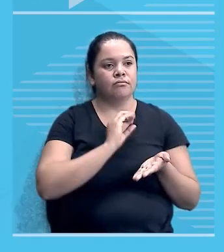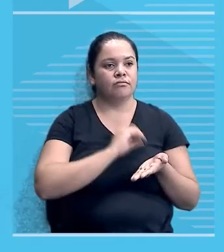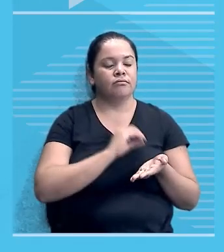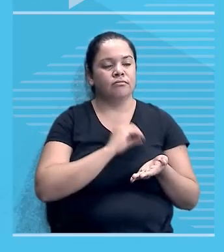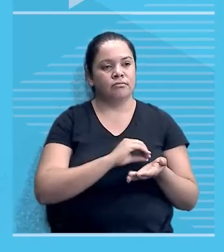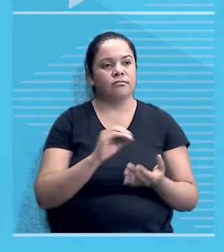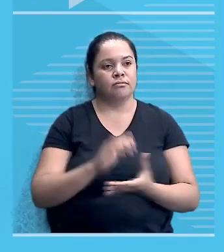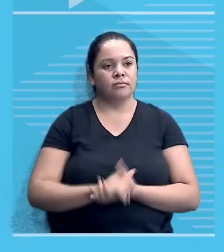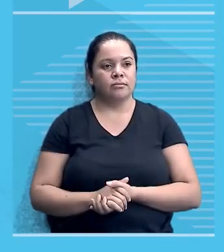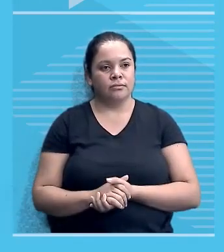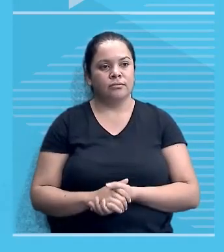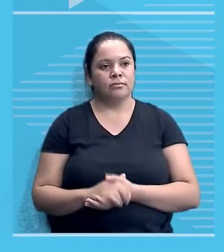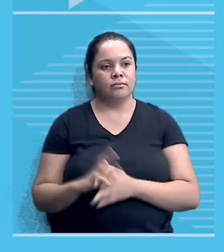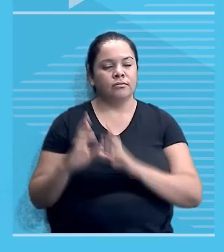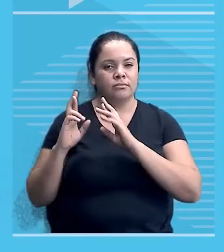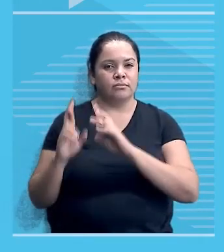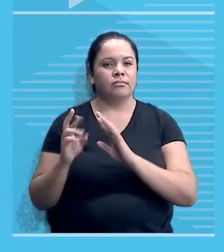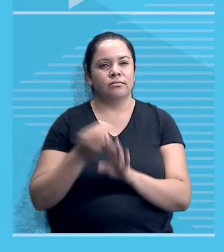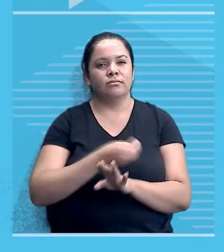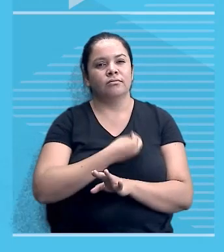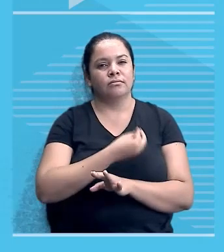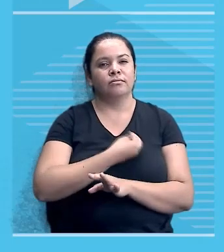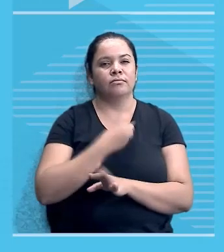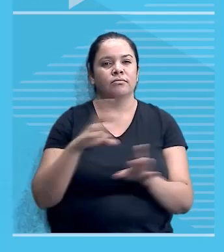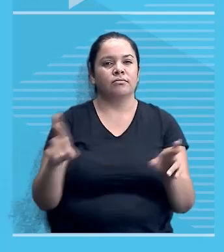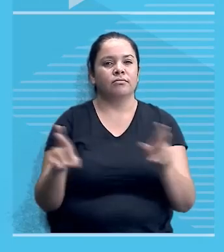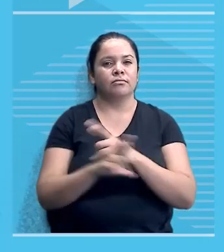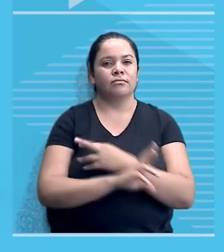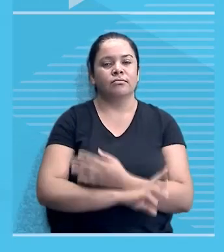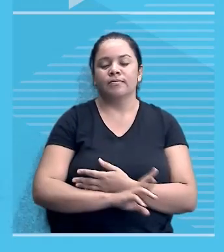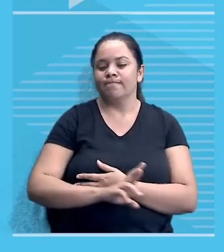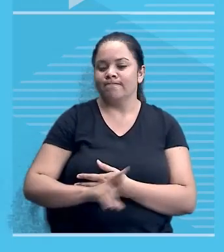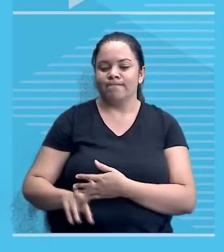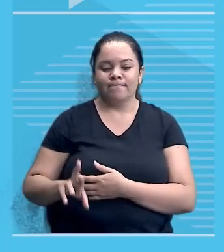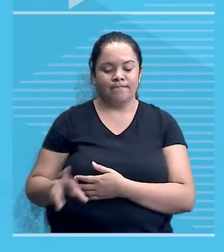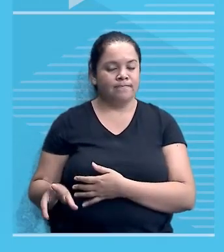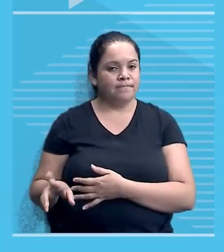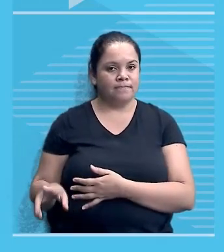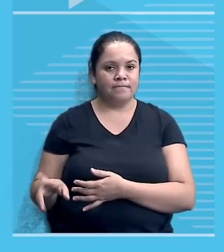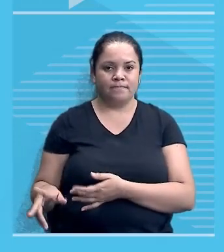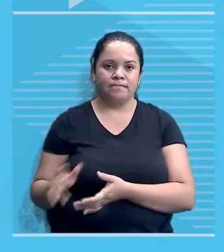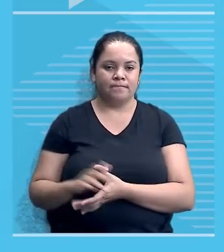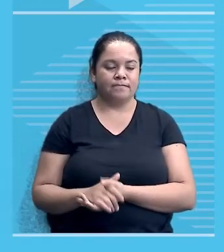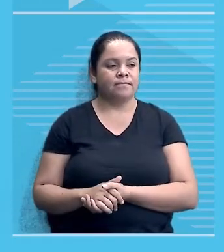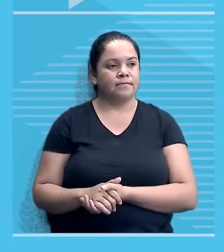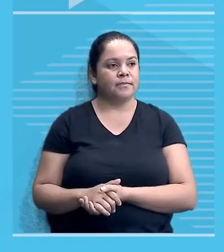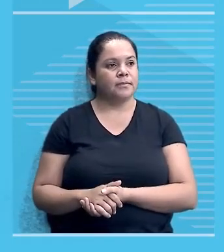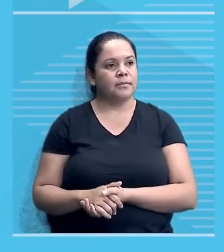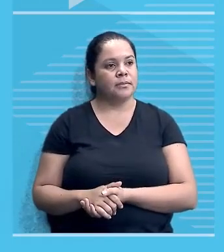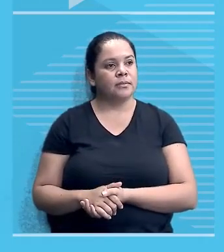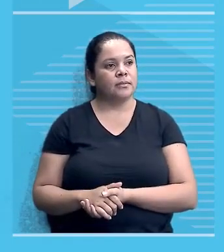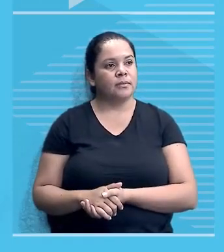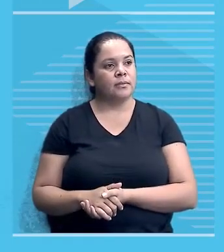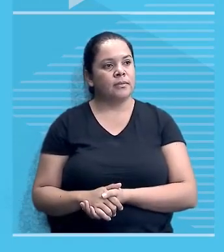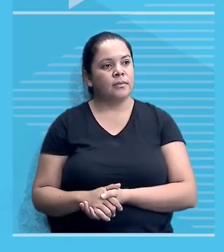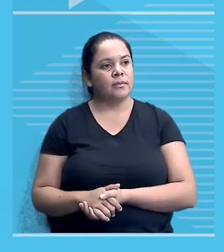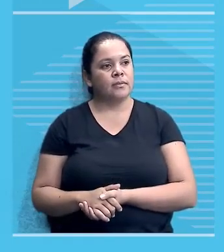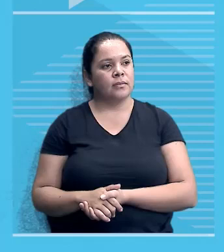da expectativa de vida não não é não é Esse aspecto né não é o IDH tá